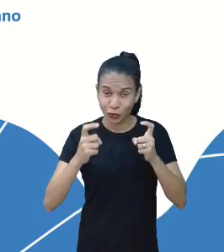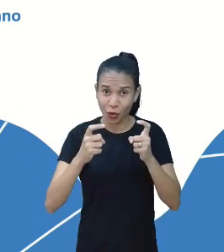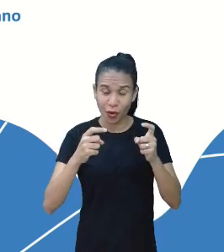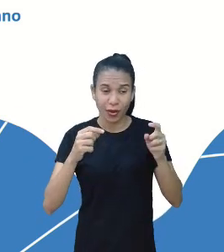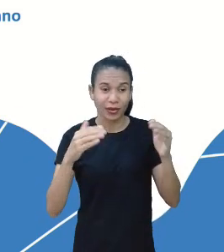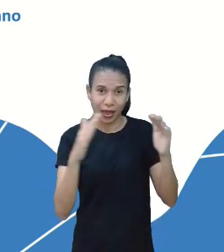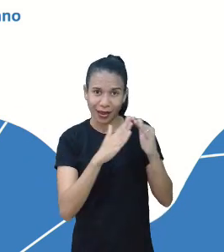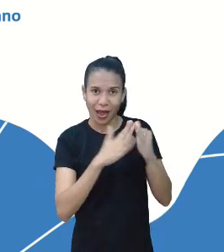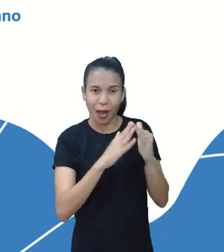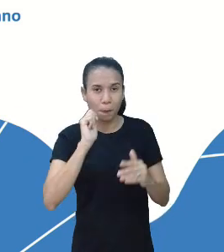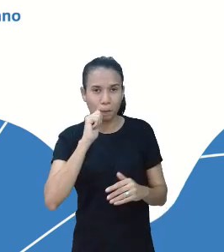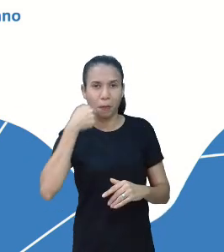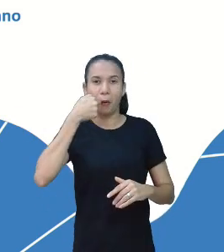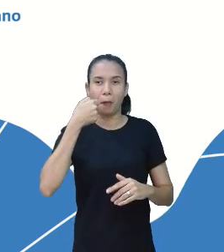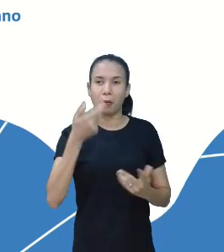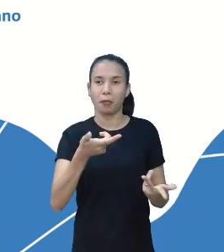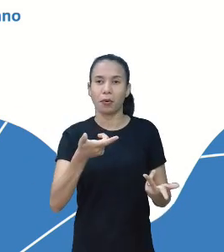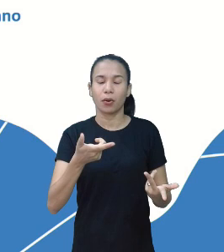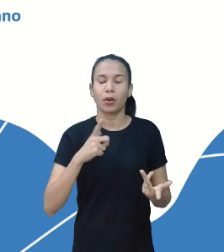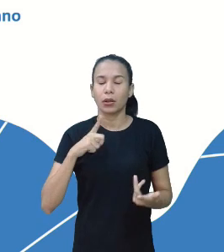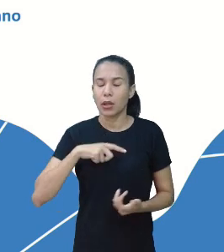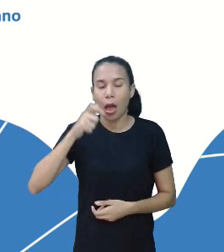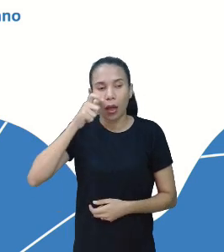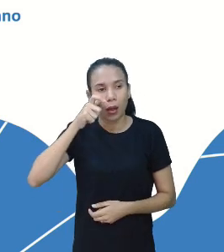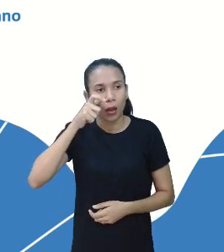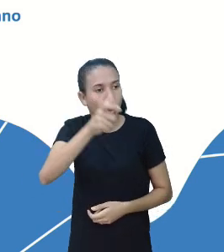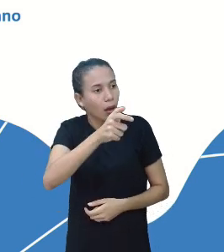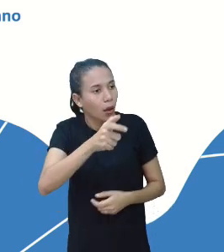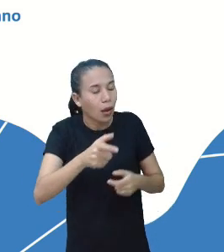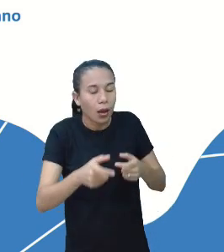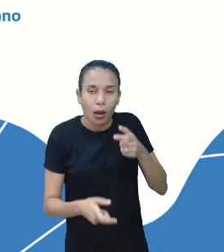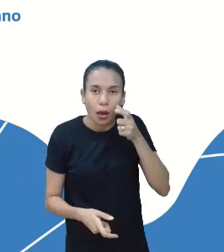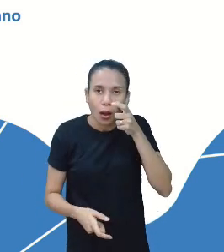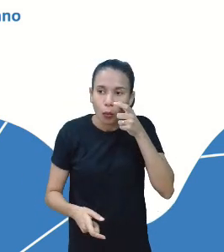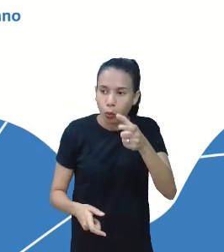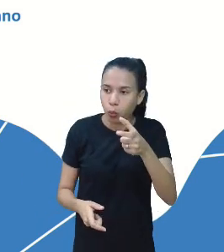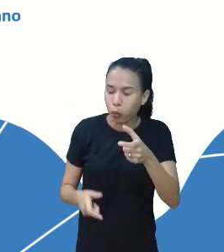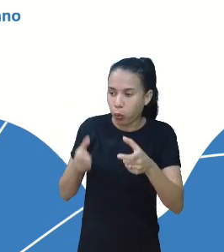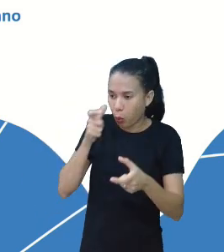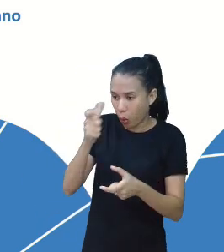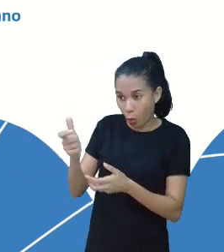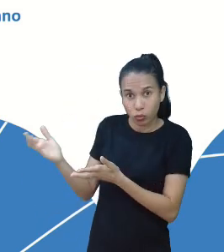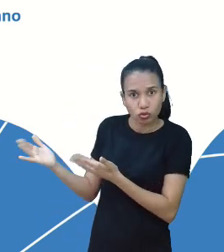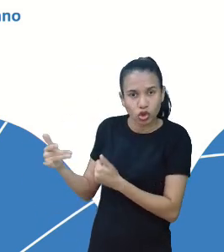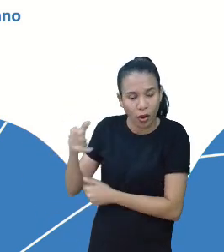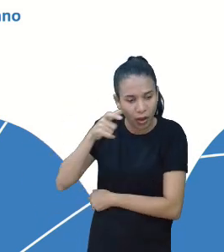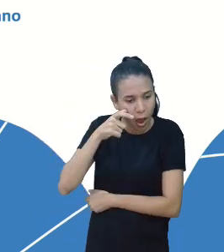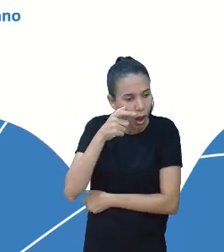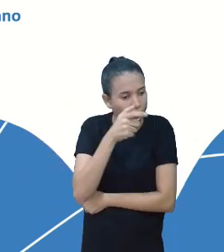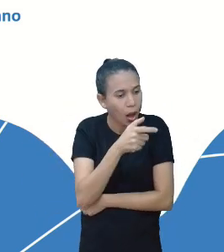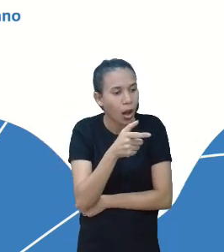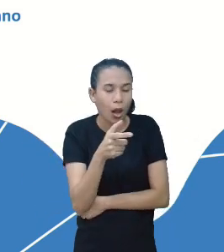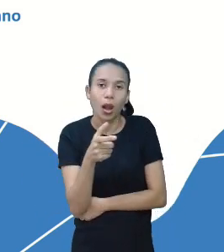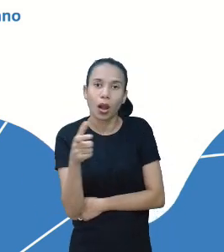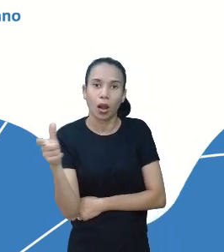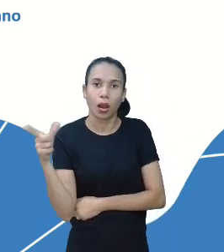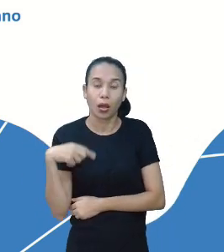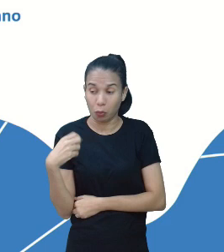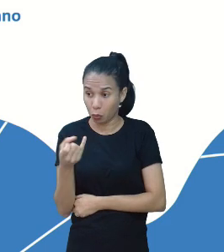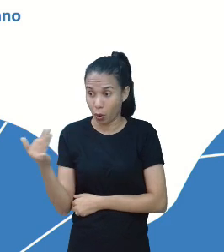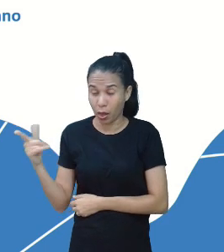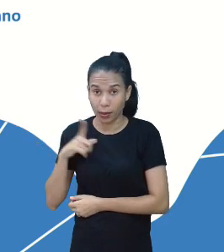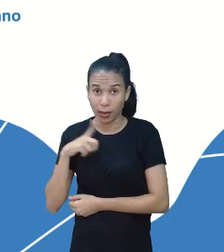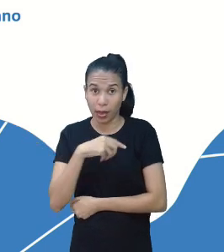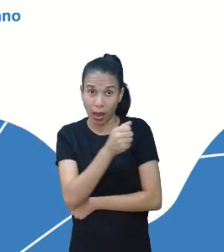sem miolo despertavam interesse cada vez maior entre a rapaziada. A maioria, estudantes